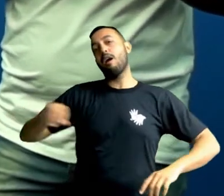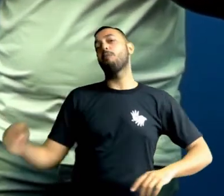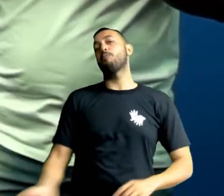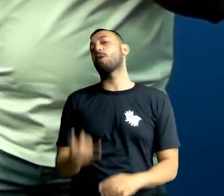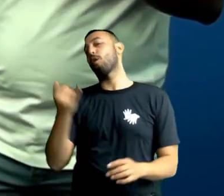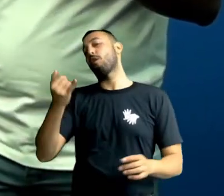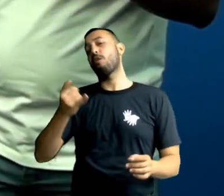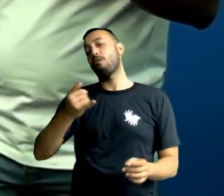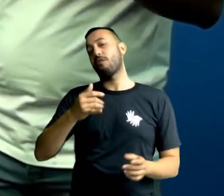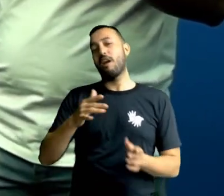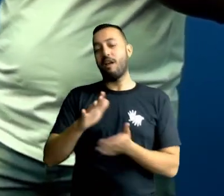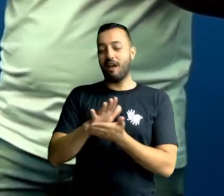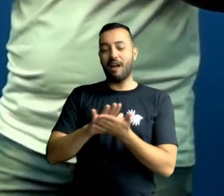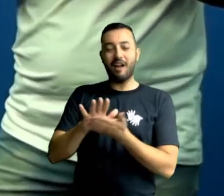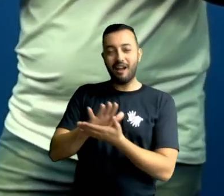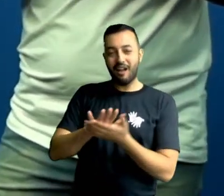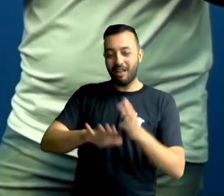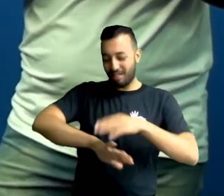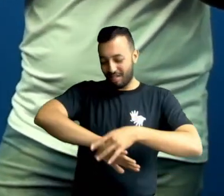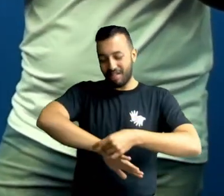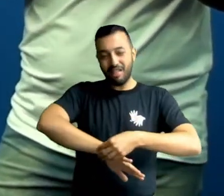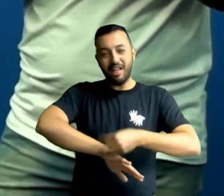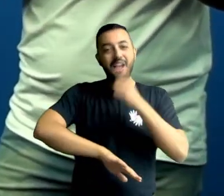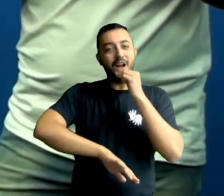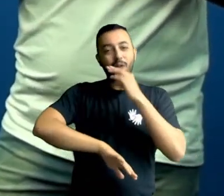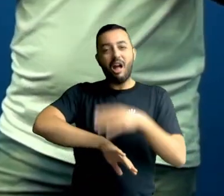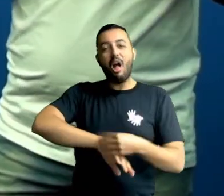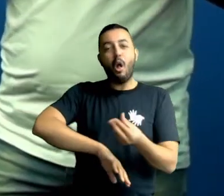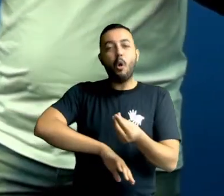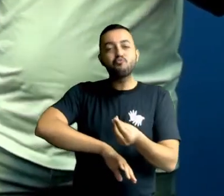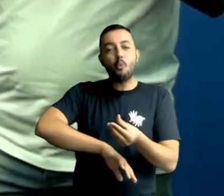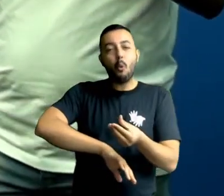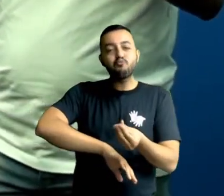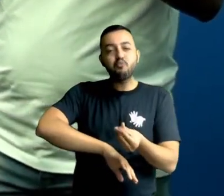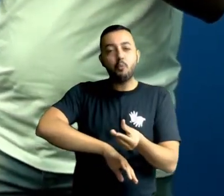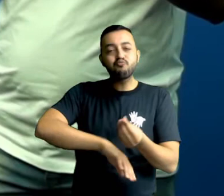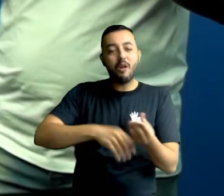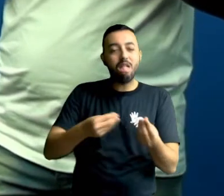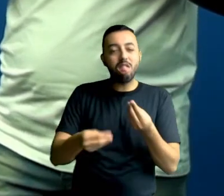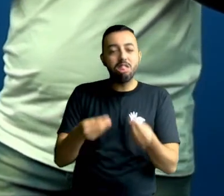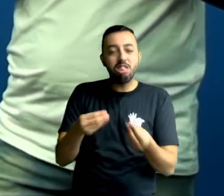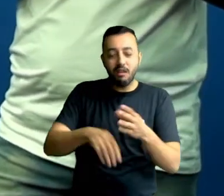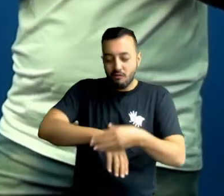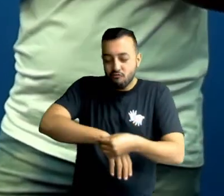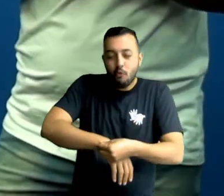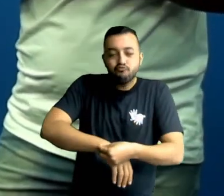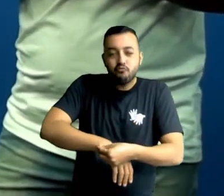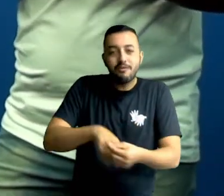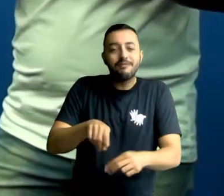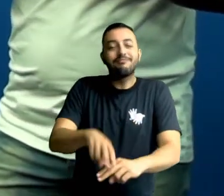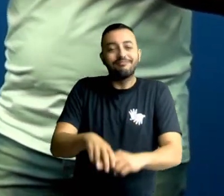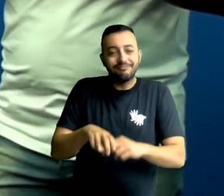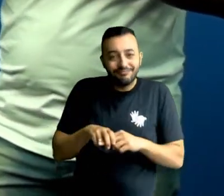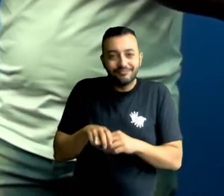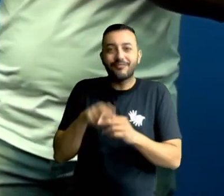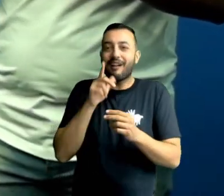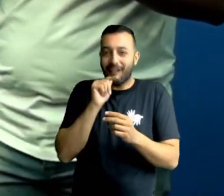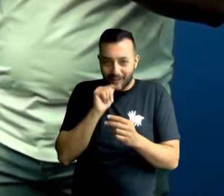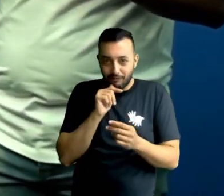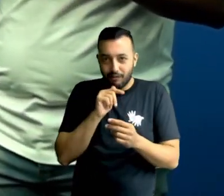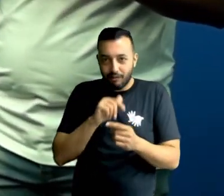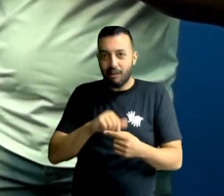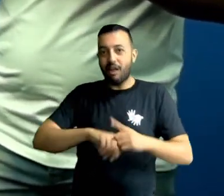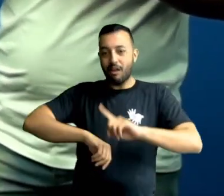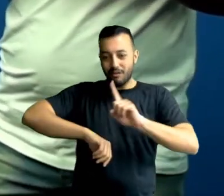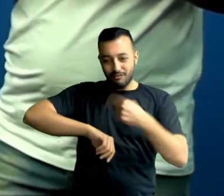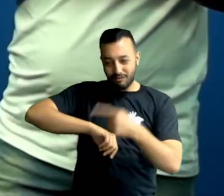pele molhada e atravessa a sua pele molhada que está mais amolecida devido à umidade. Então ela atravessa a